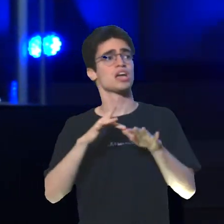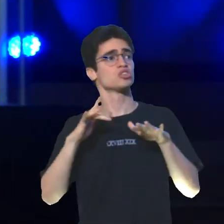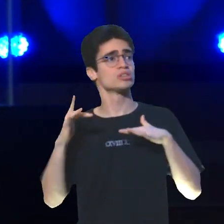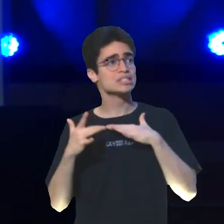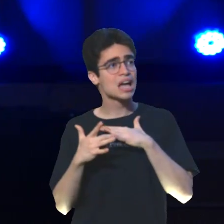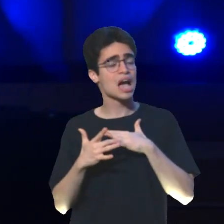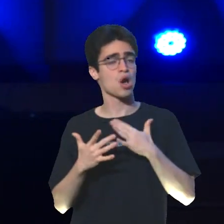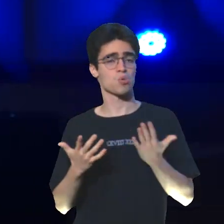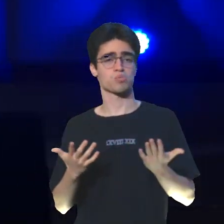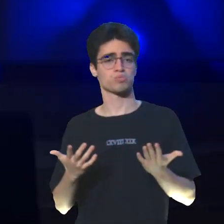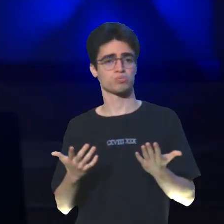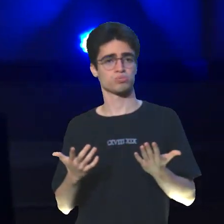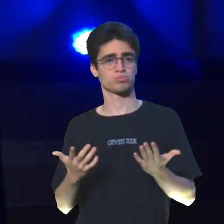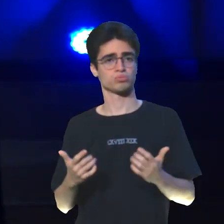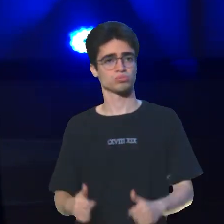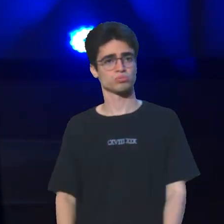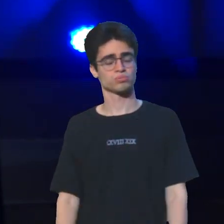sociais.